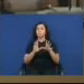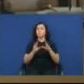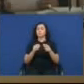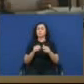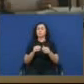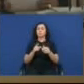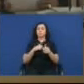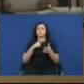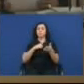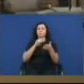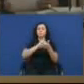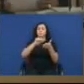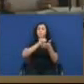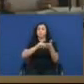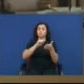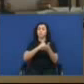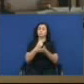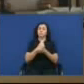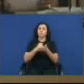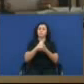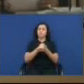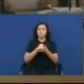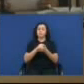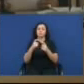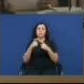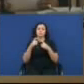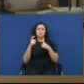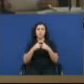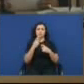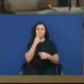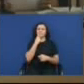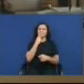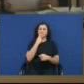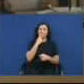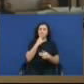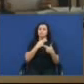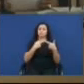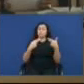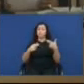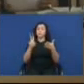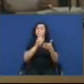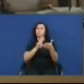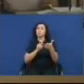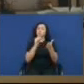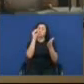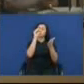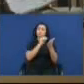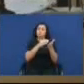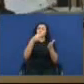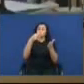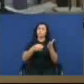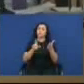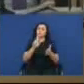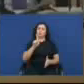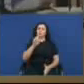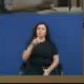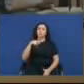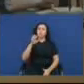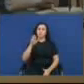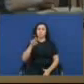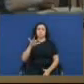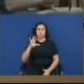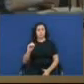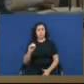nas prescrições médicas e odontológicas, o nome do medicamento genérico.